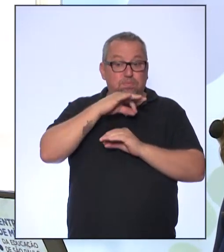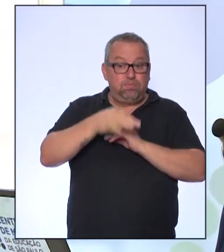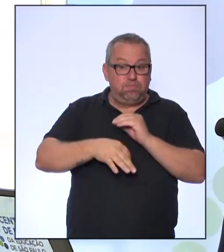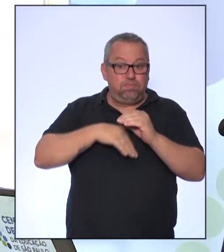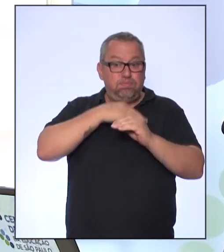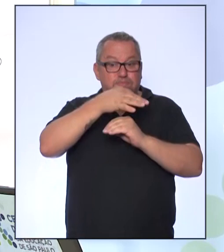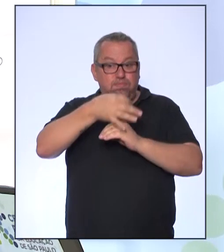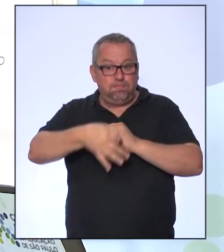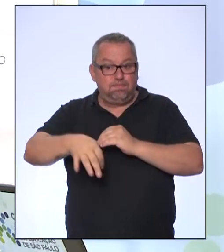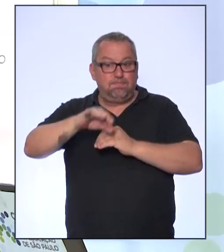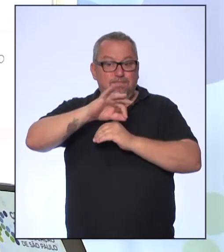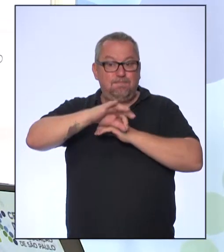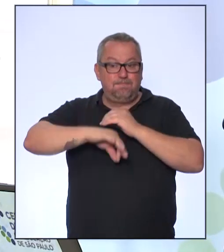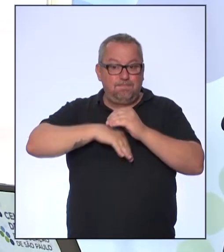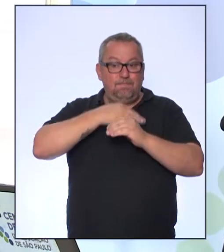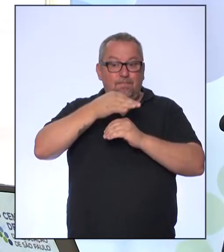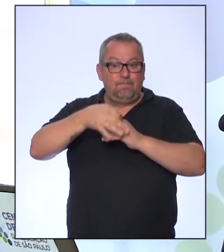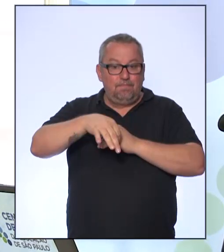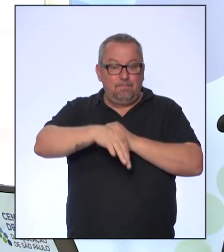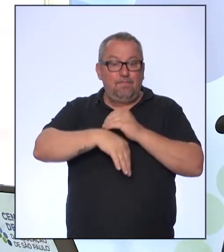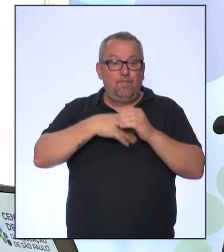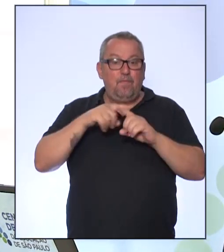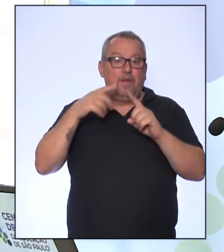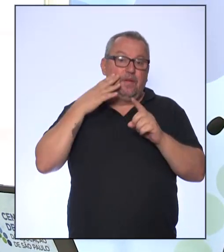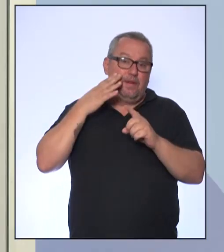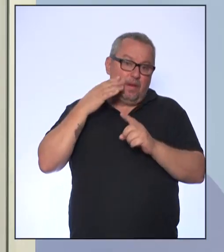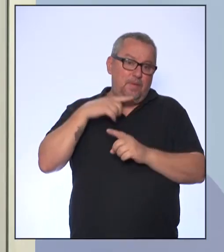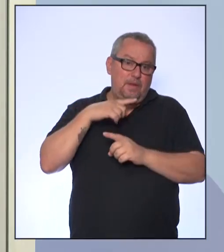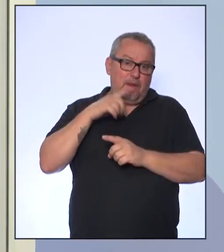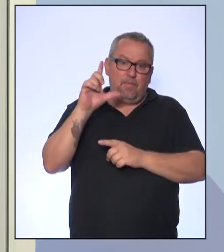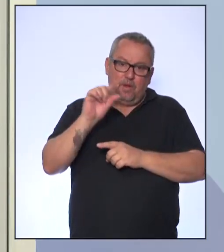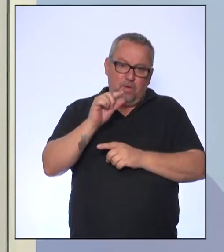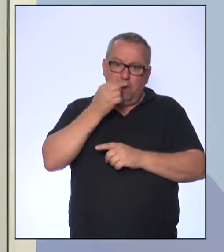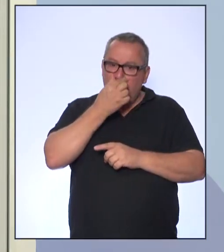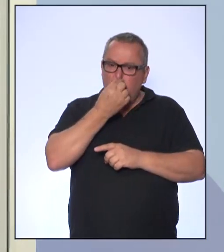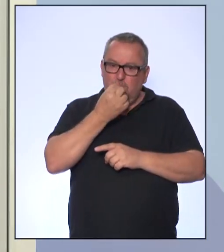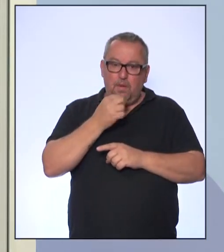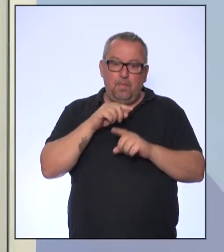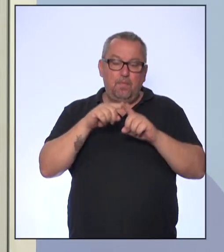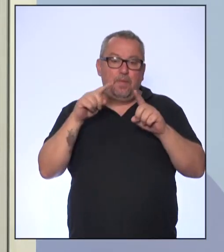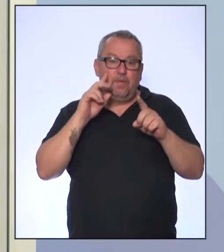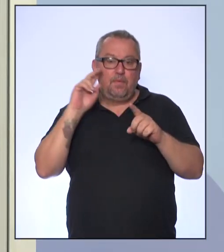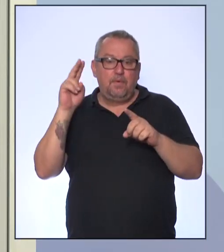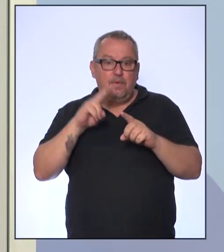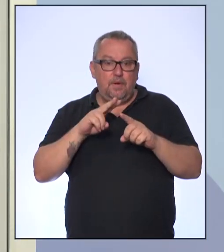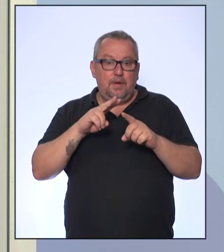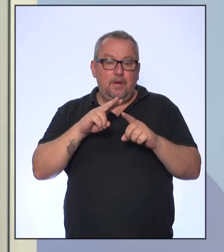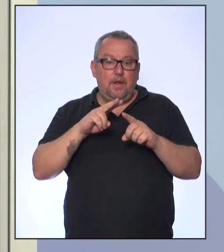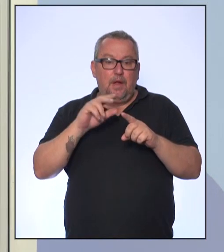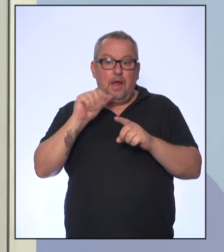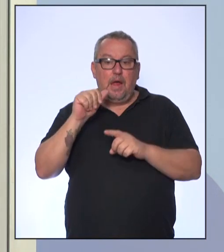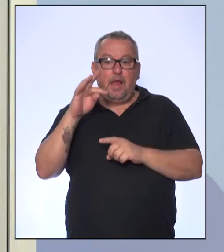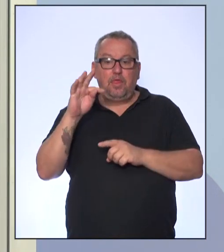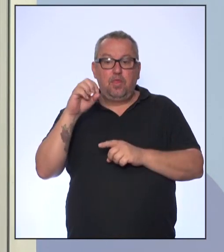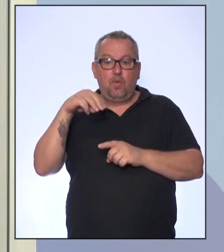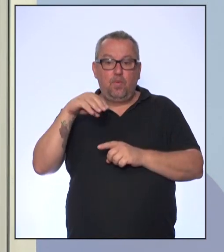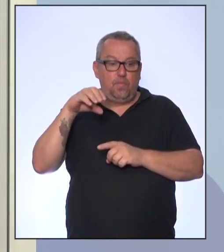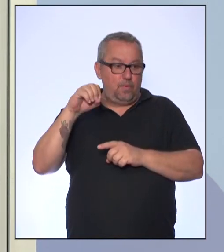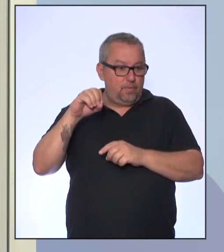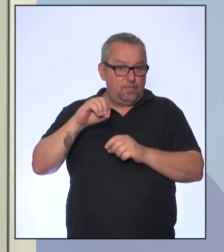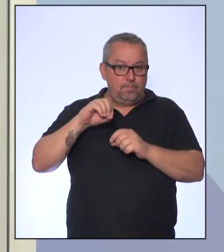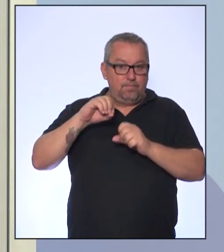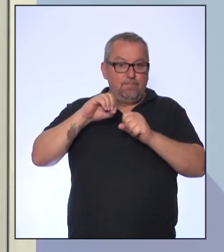vivos. Hoje, né, sabemos que existem partículas menores do que essa. Mas vamos começar com os átomos.